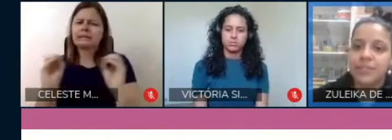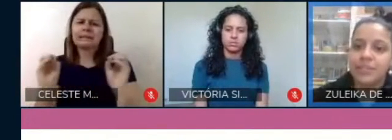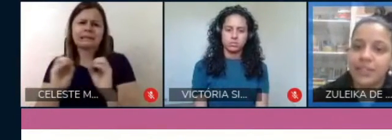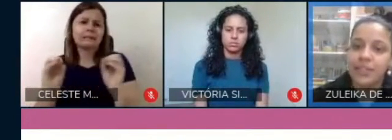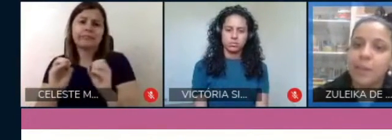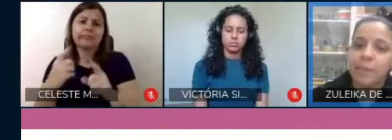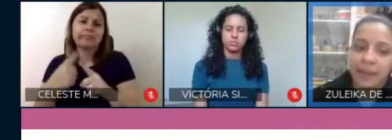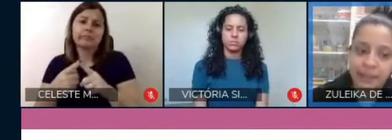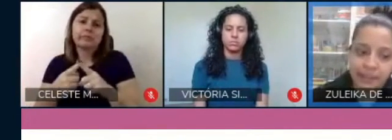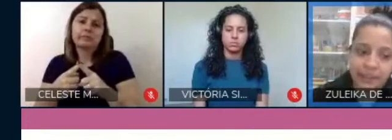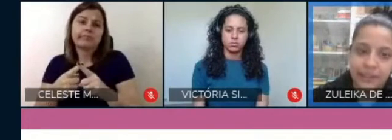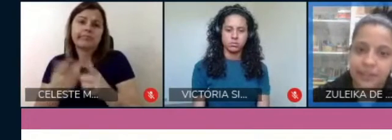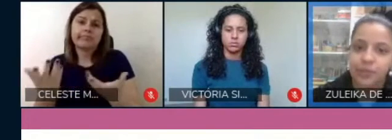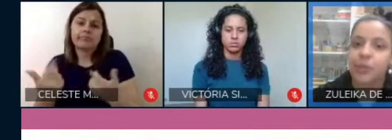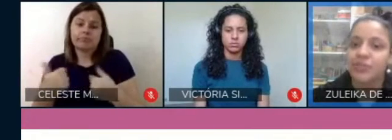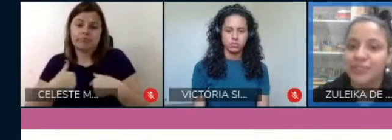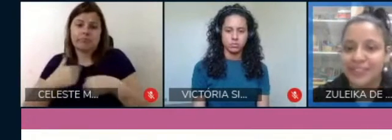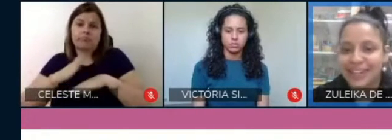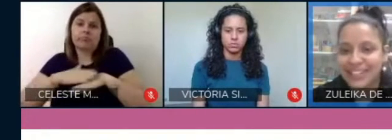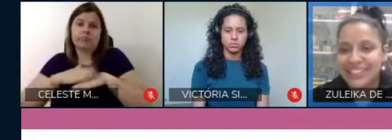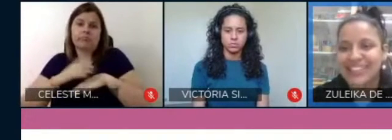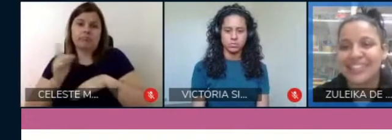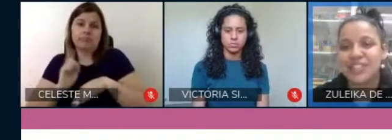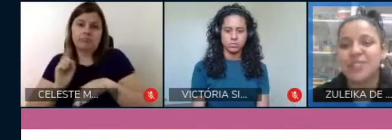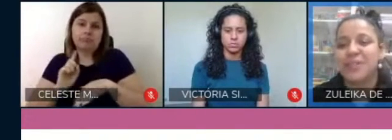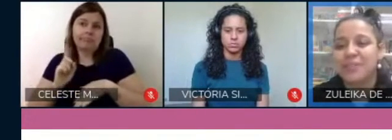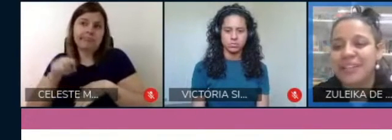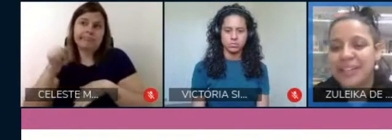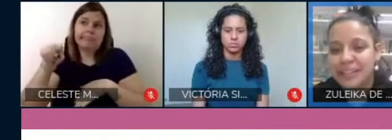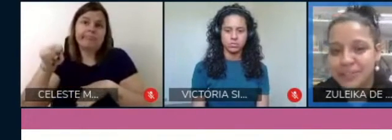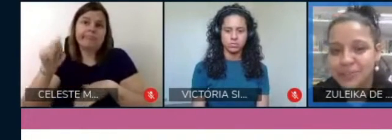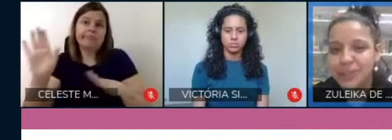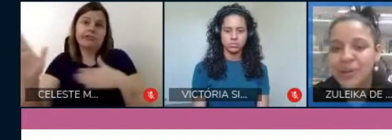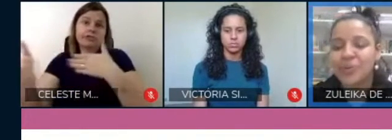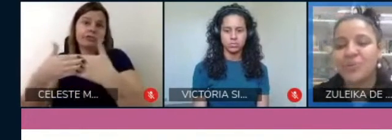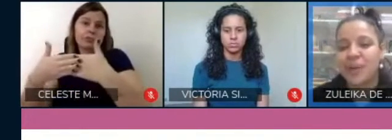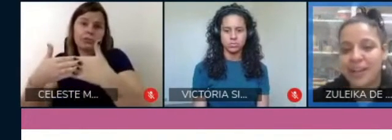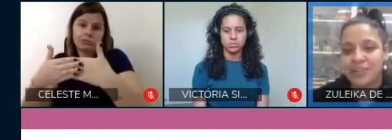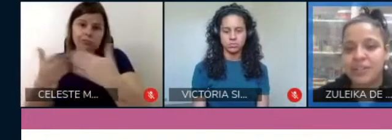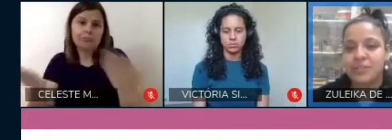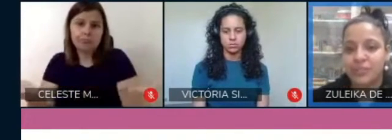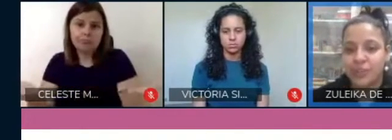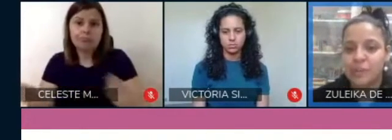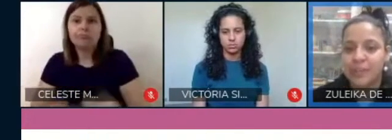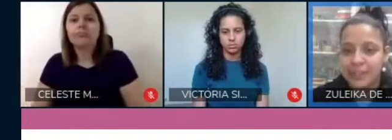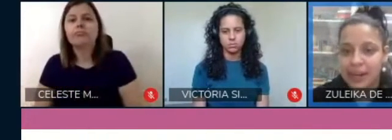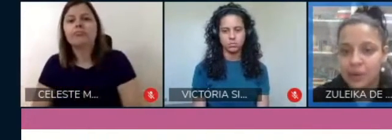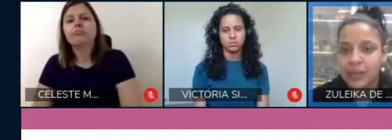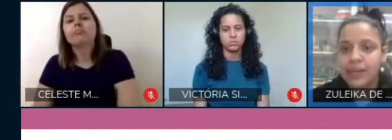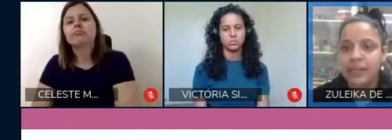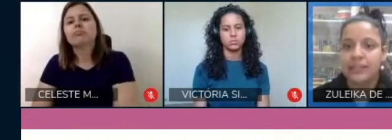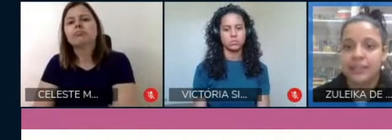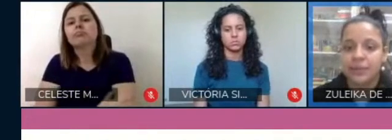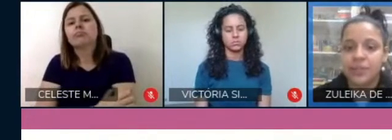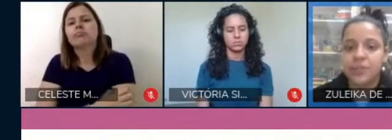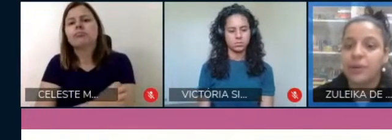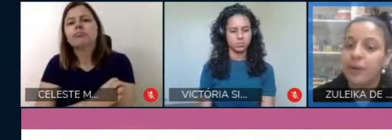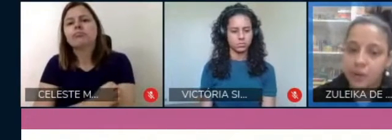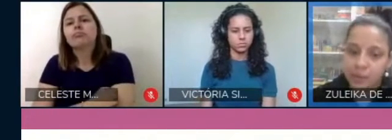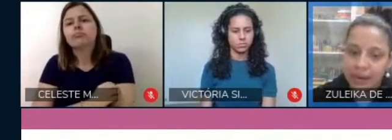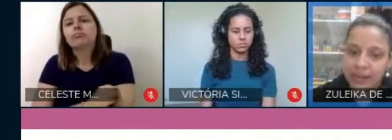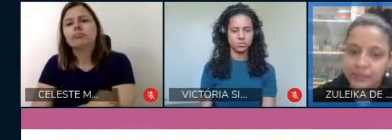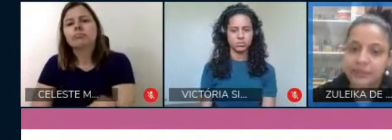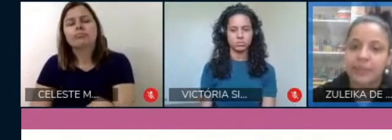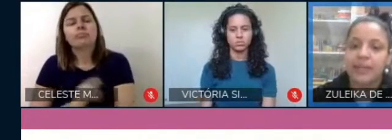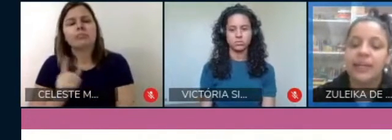porque são coisas que independem da boa vontade, né, da disponibilidade do usuário de devolver o material. Então,